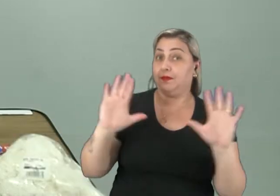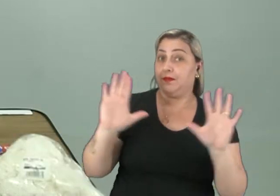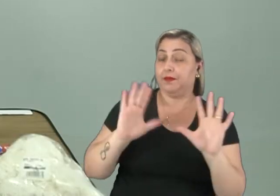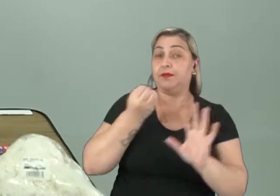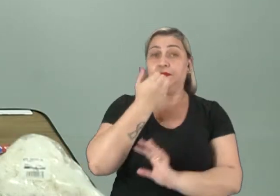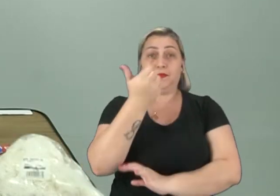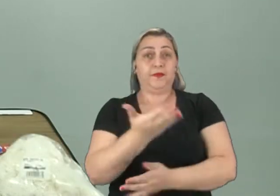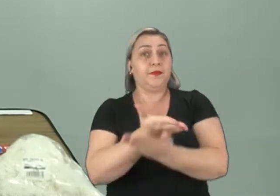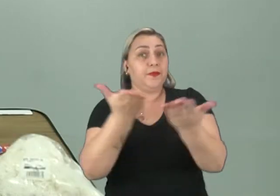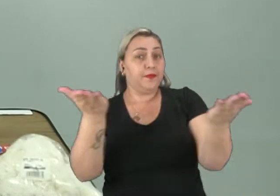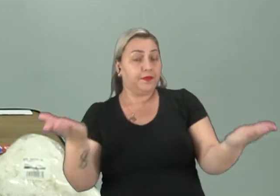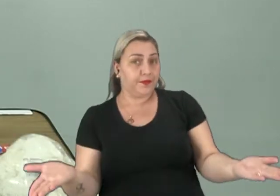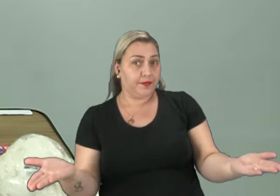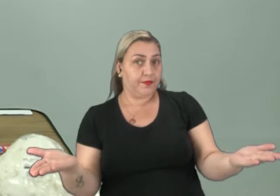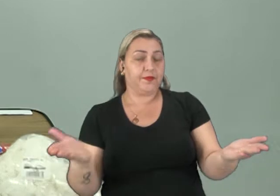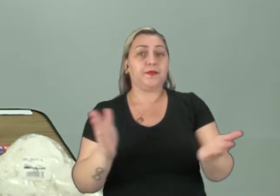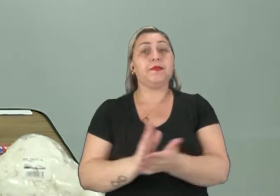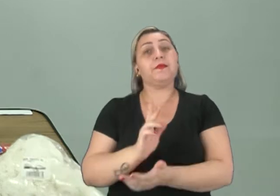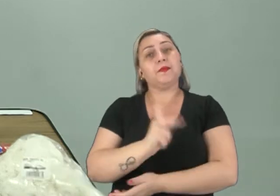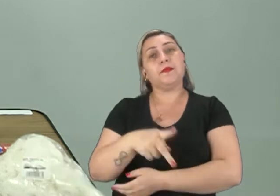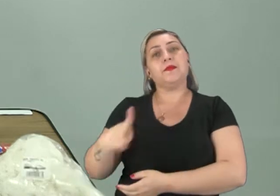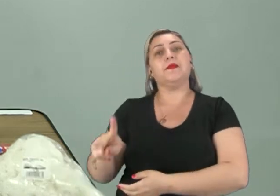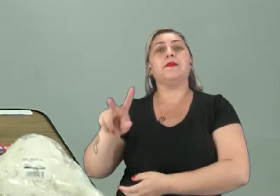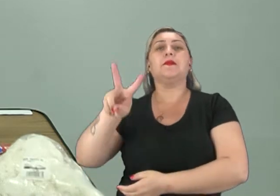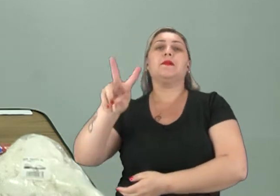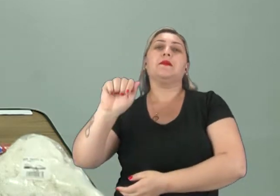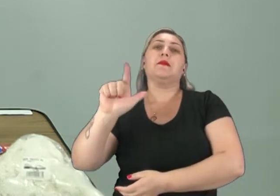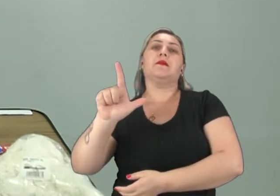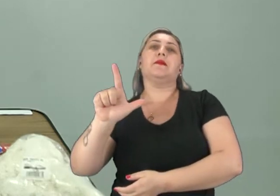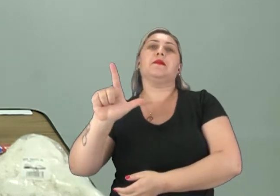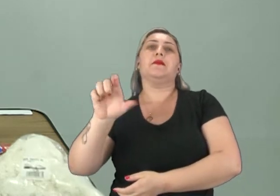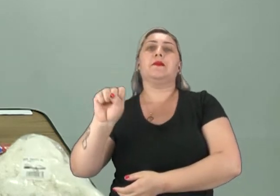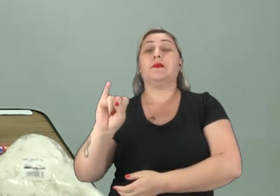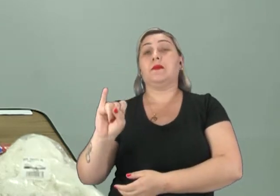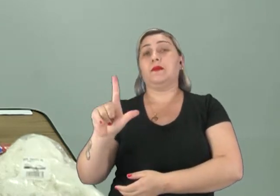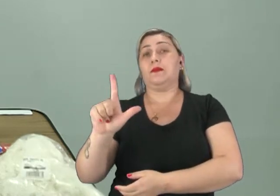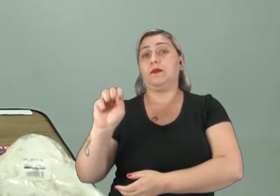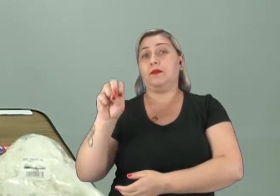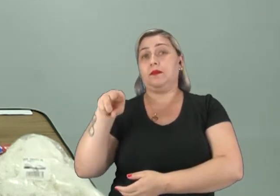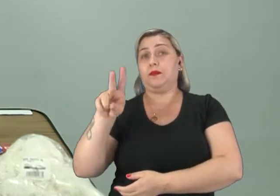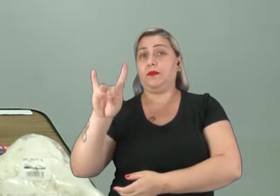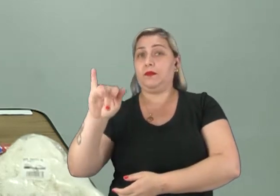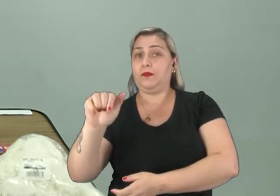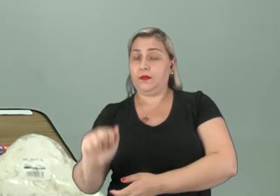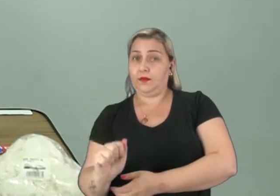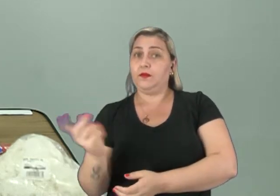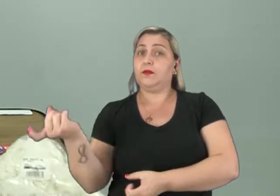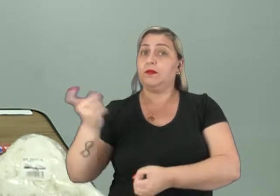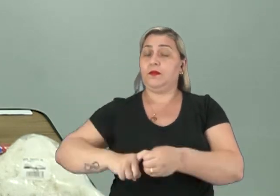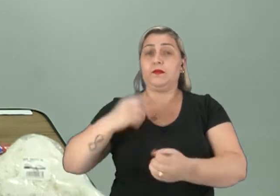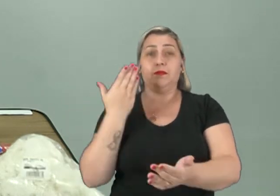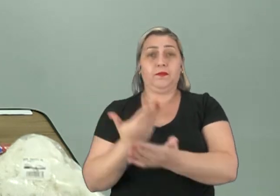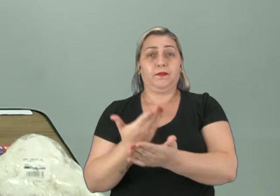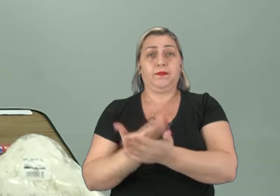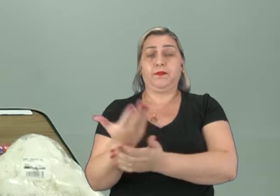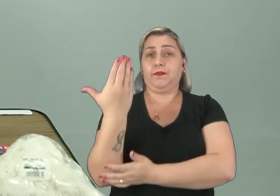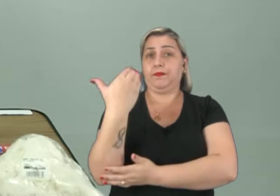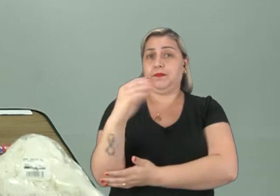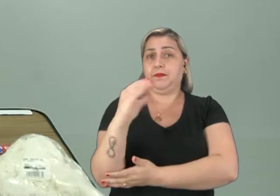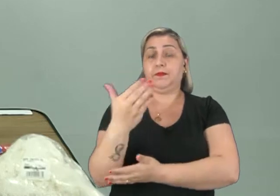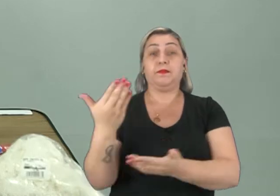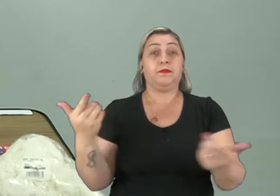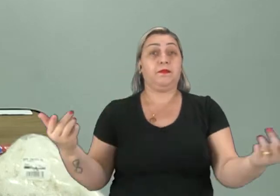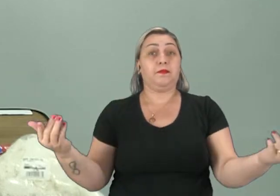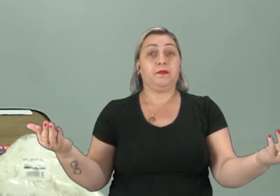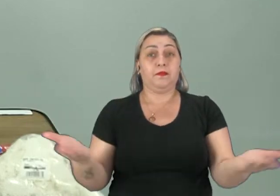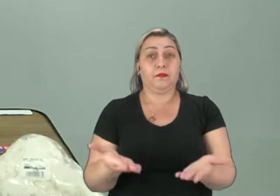Olá, tudo bem com vocês? Eu sou a professora Valcilândia e estamos de volta para mais uma aula de ciências. A nossa aula